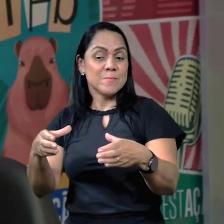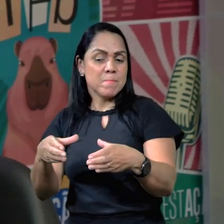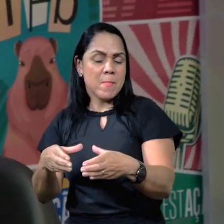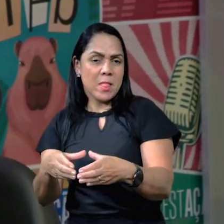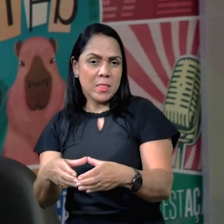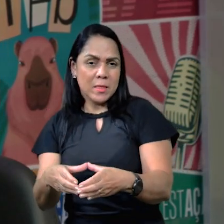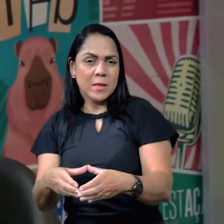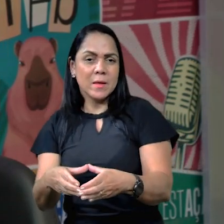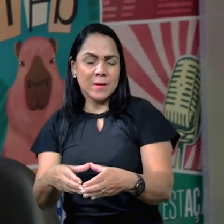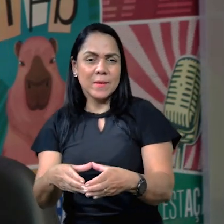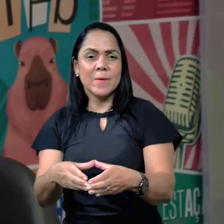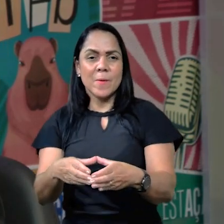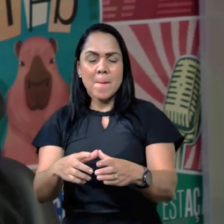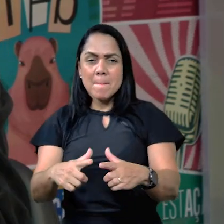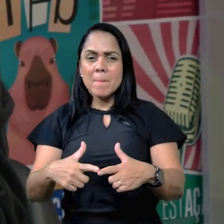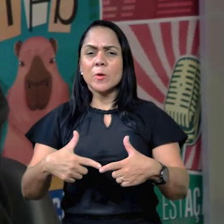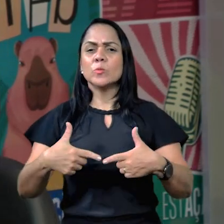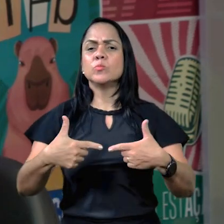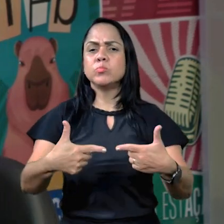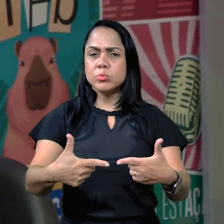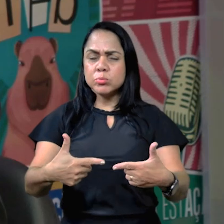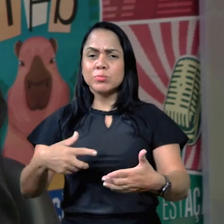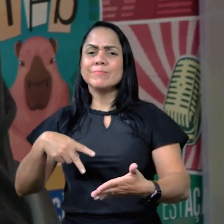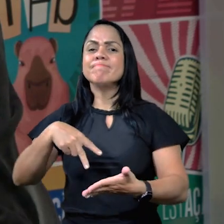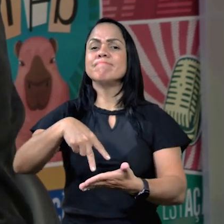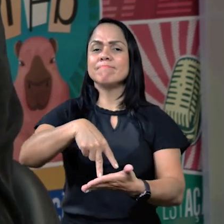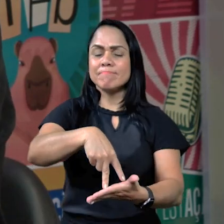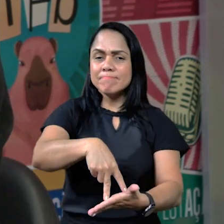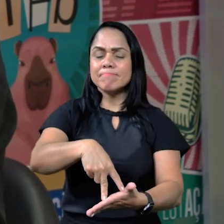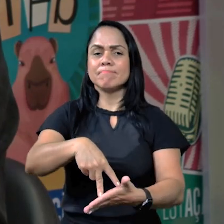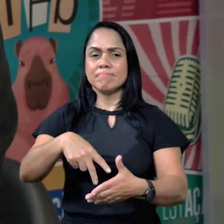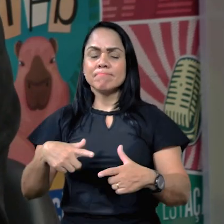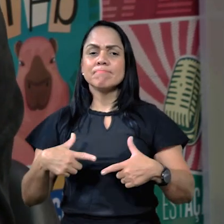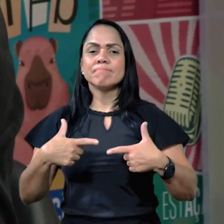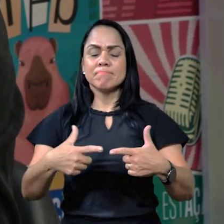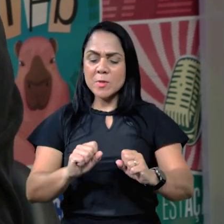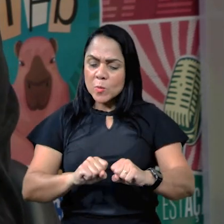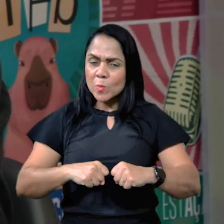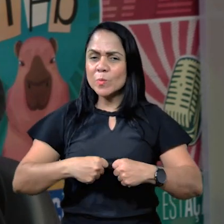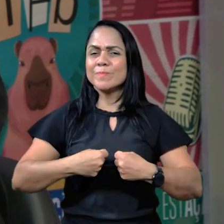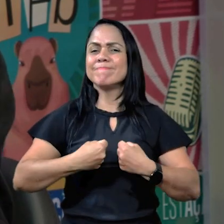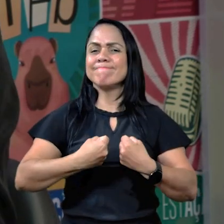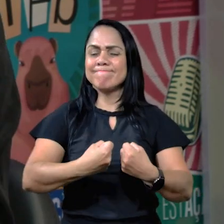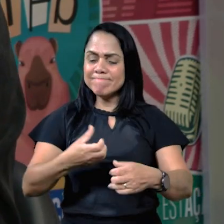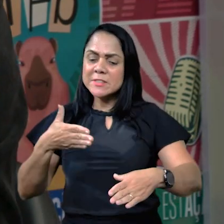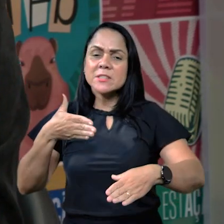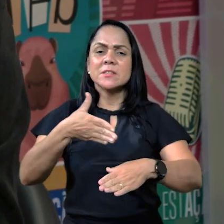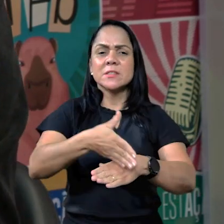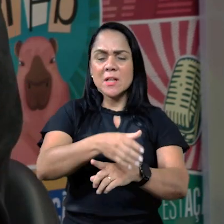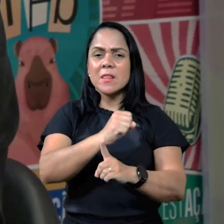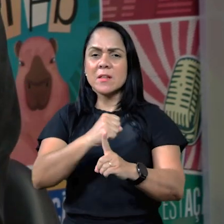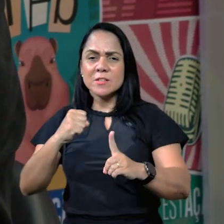minorizados, tomando corpo, reivindicando direitos, buscando uma inserção